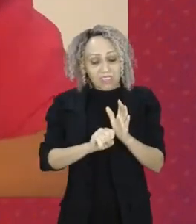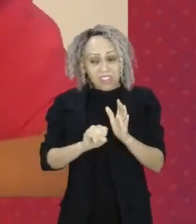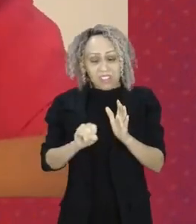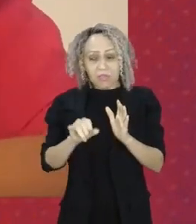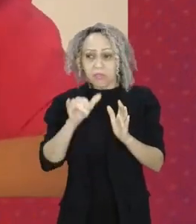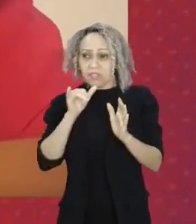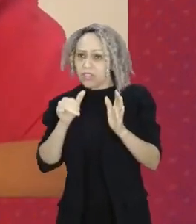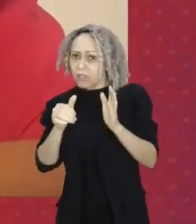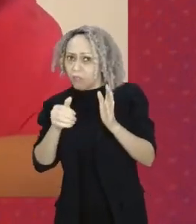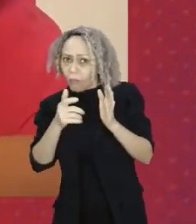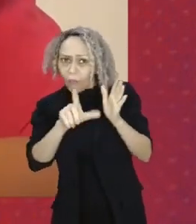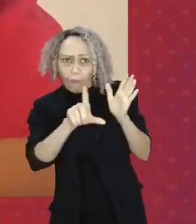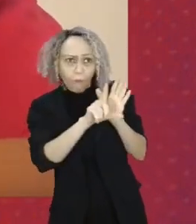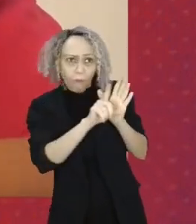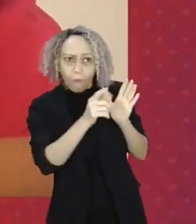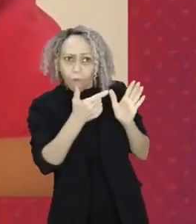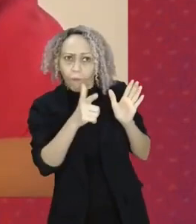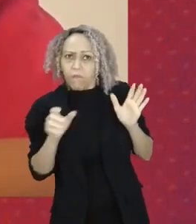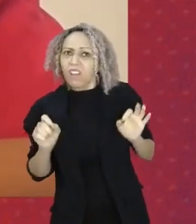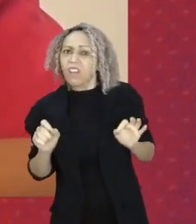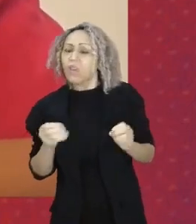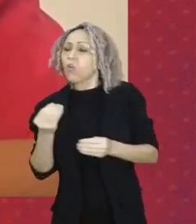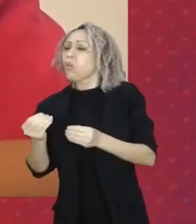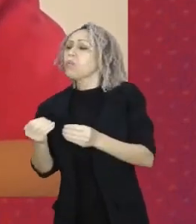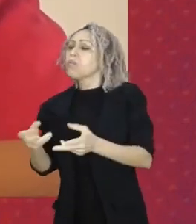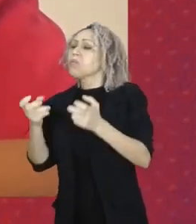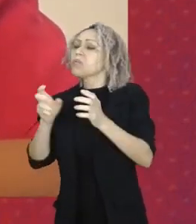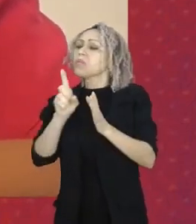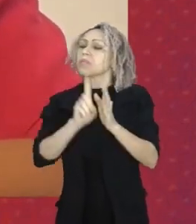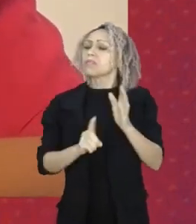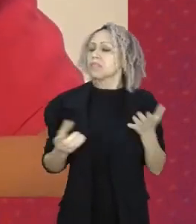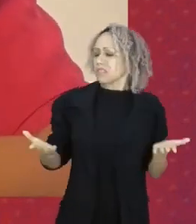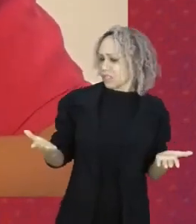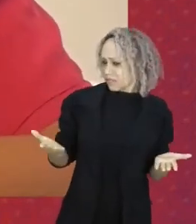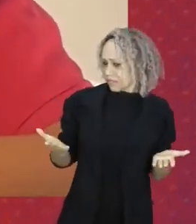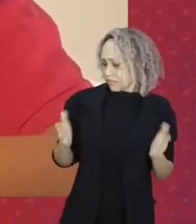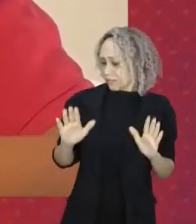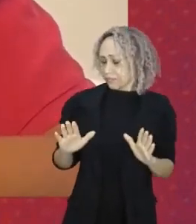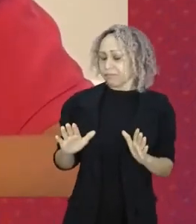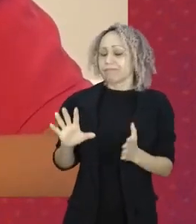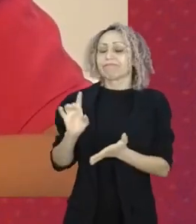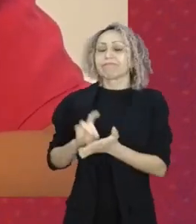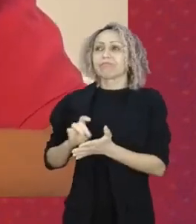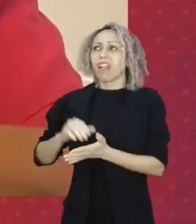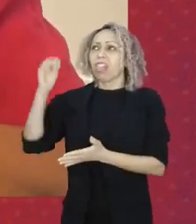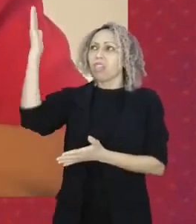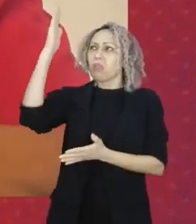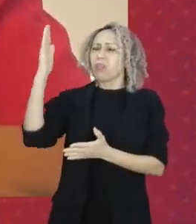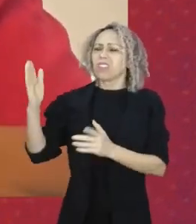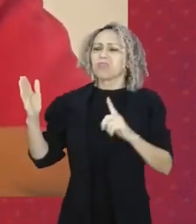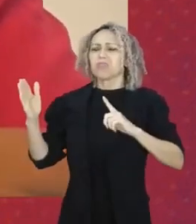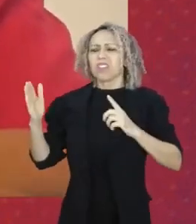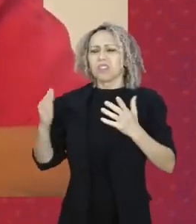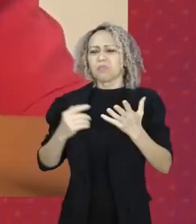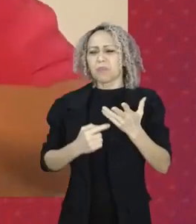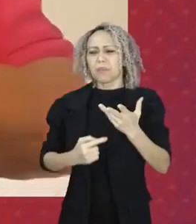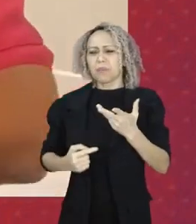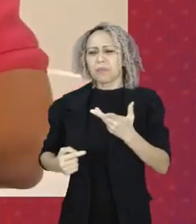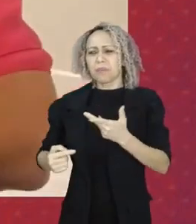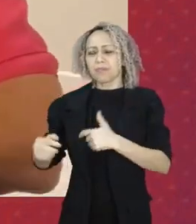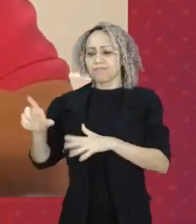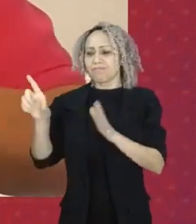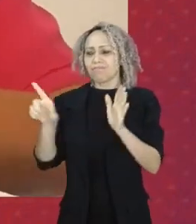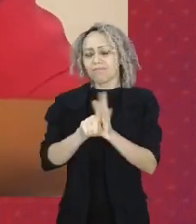como cobrar o direito. É bem verdade que no Brasil nós temos diversas leis, temos mais leis do